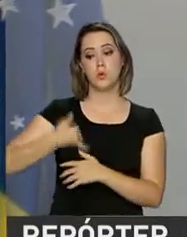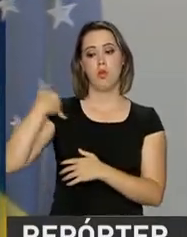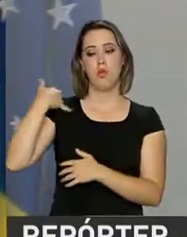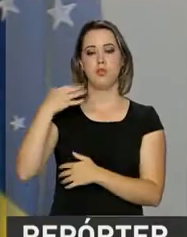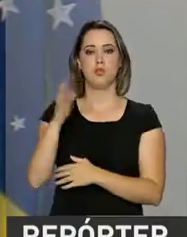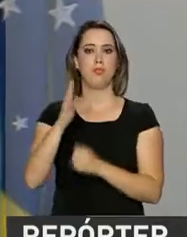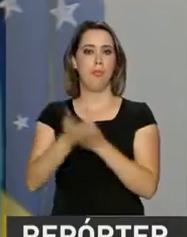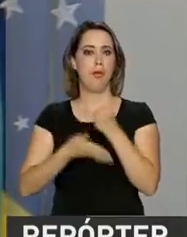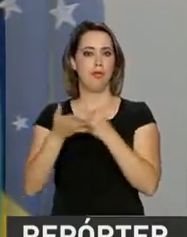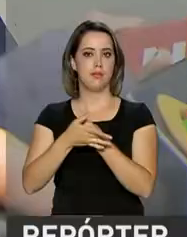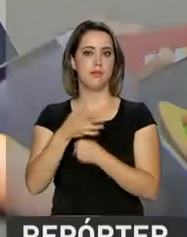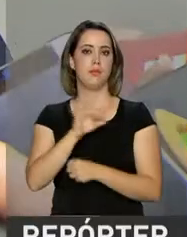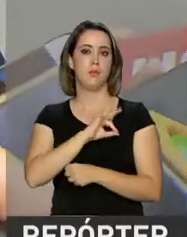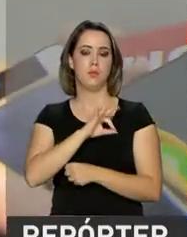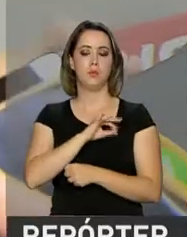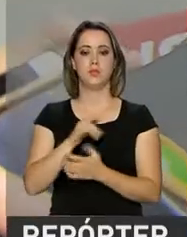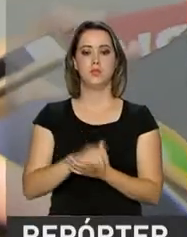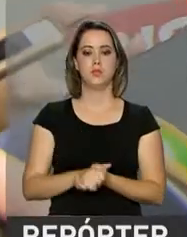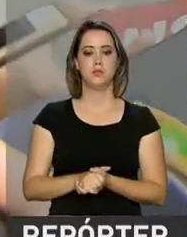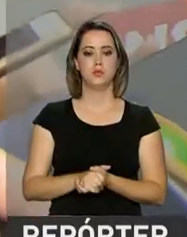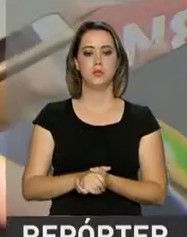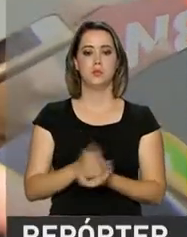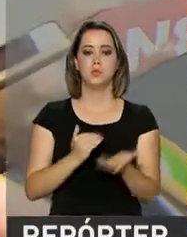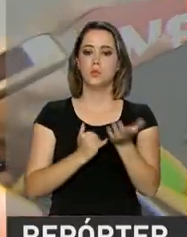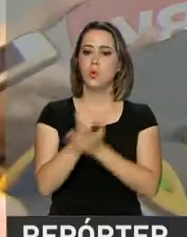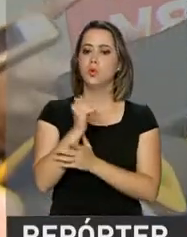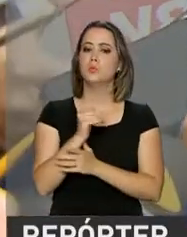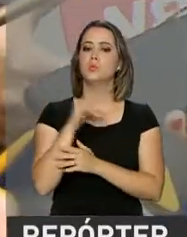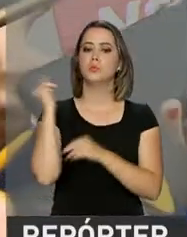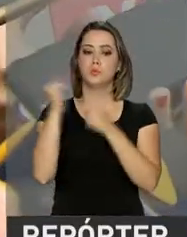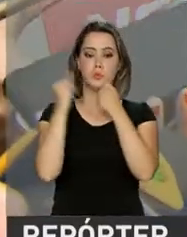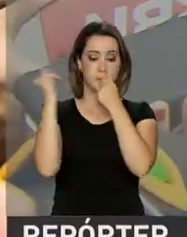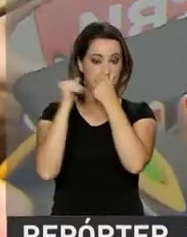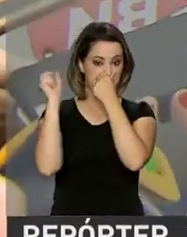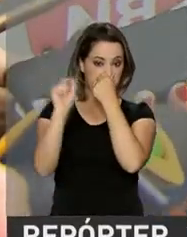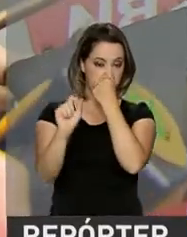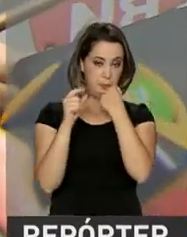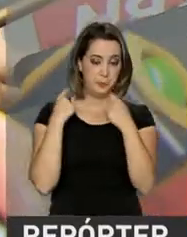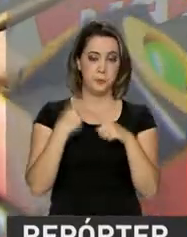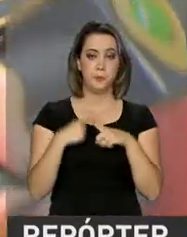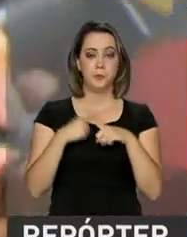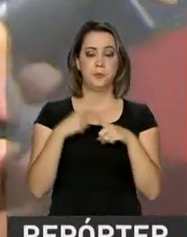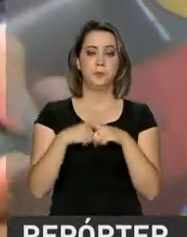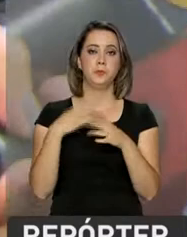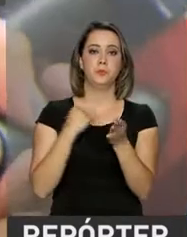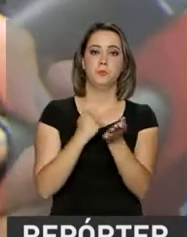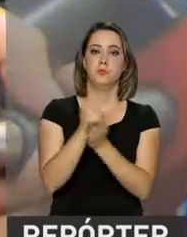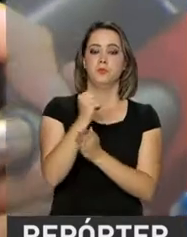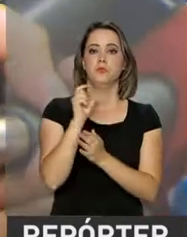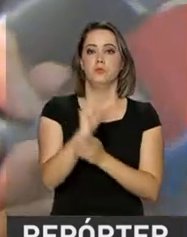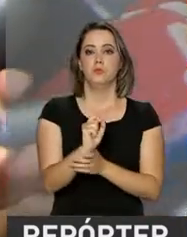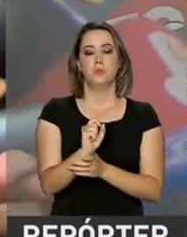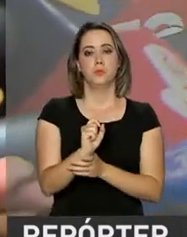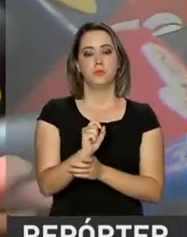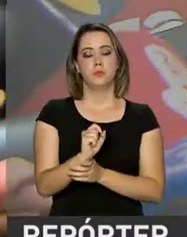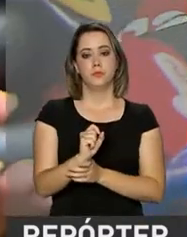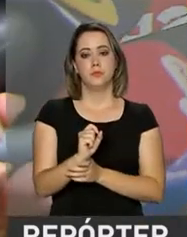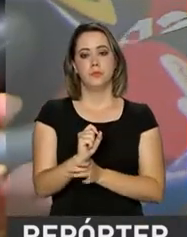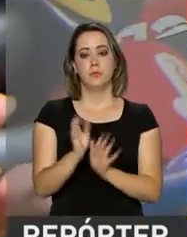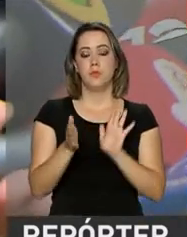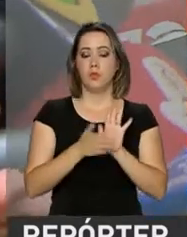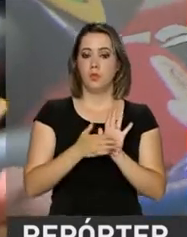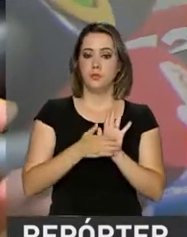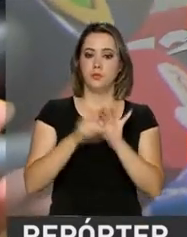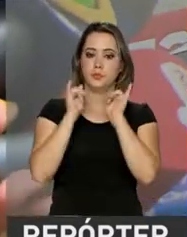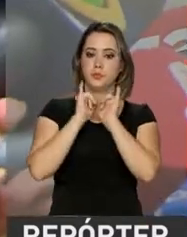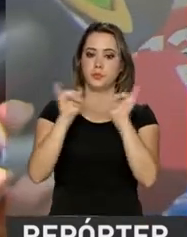se aposentarem no país. Conseguimos construir um avanço muito significativo, porque já iniciaremos na promulgação